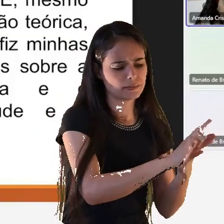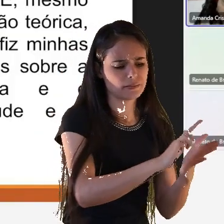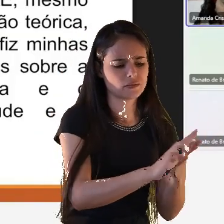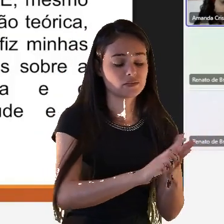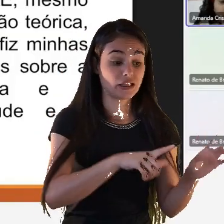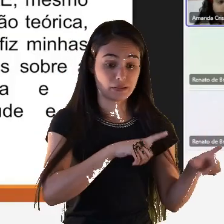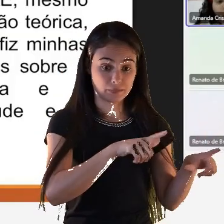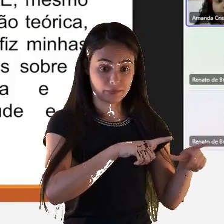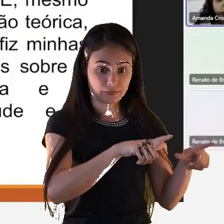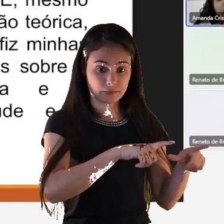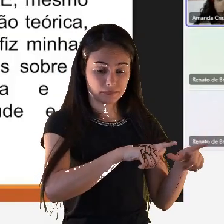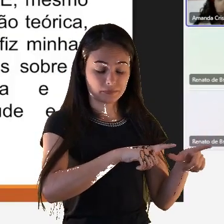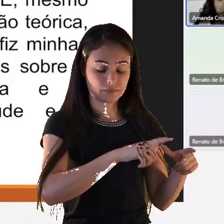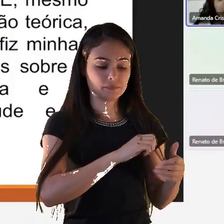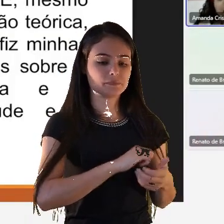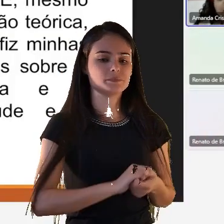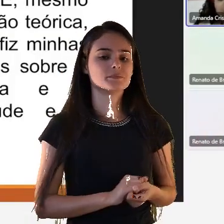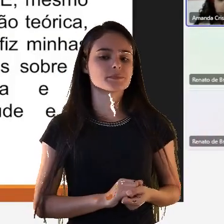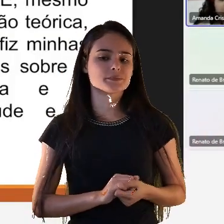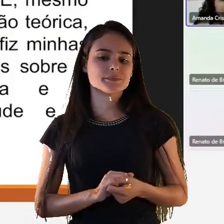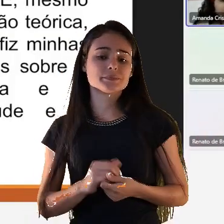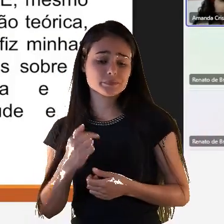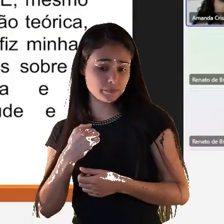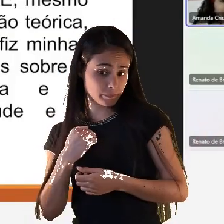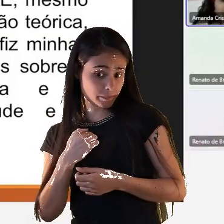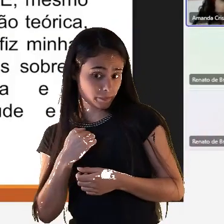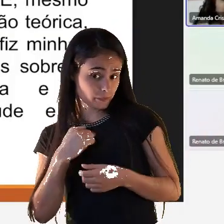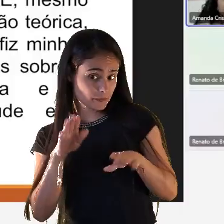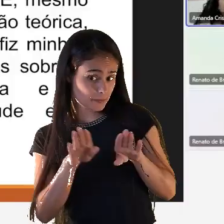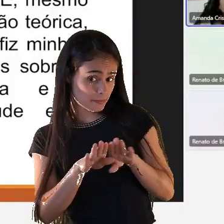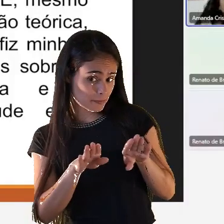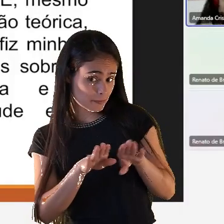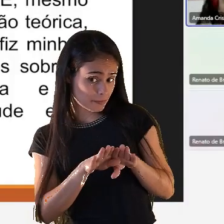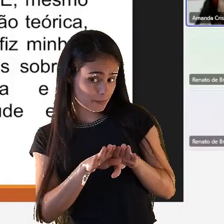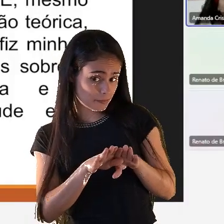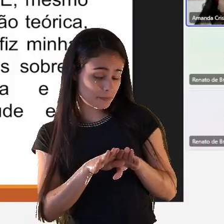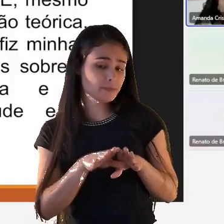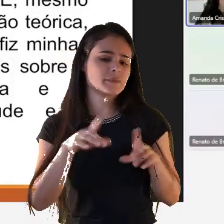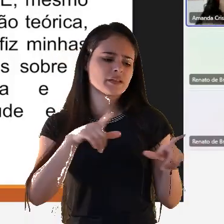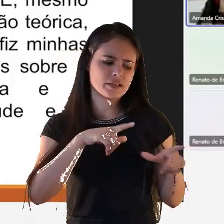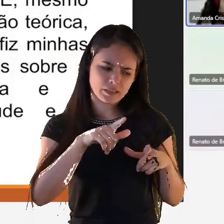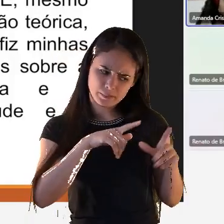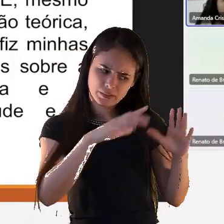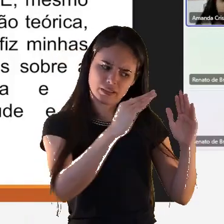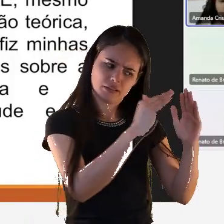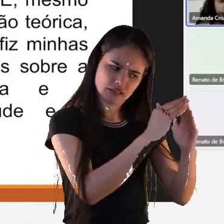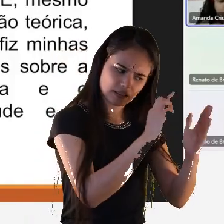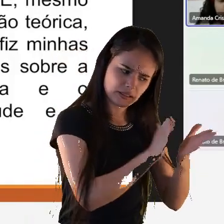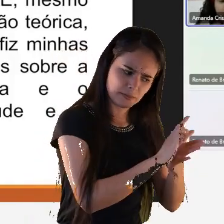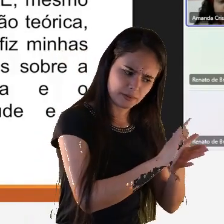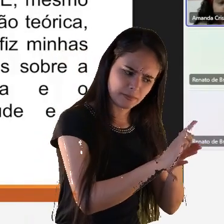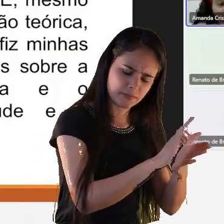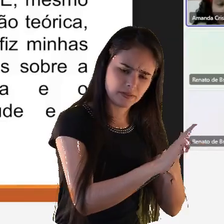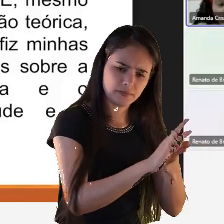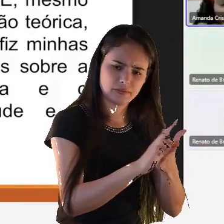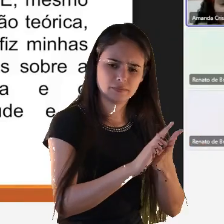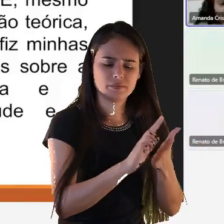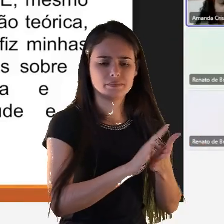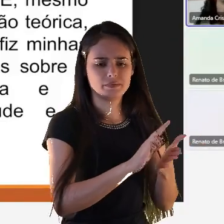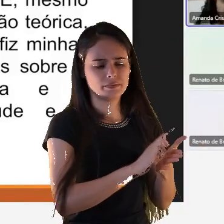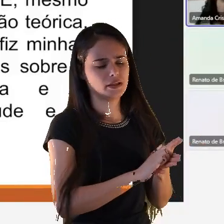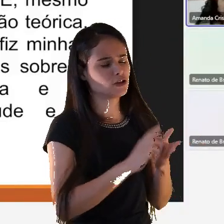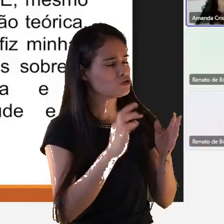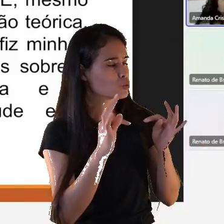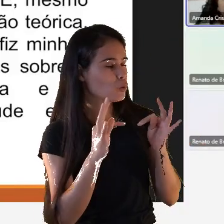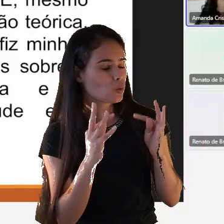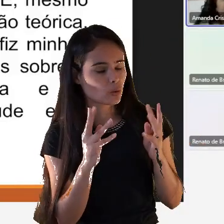era uma trabalhadora do campo. Mas a minha bisavó, a minha avó, a minha mãe e eu e todas as minhas tias, todas